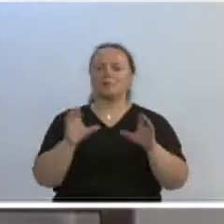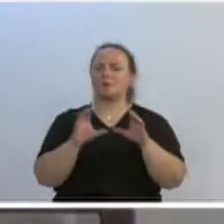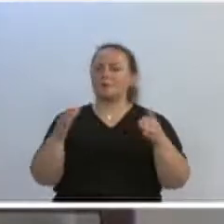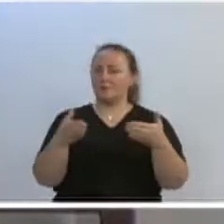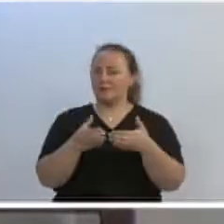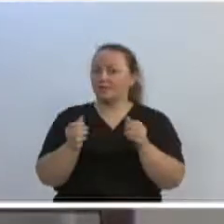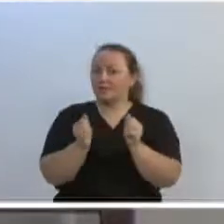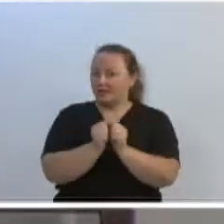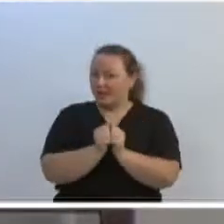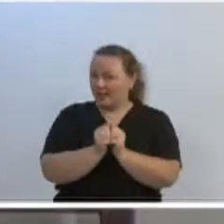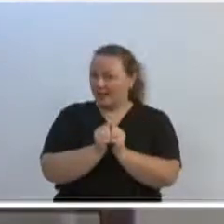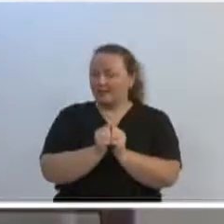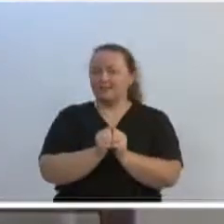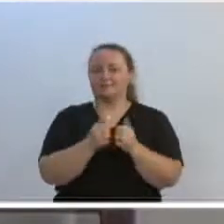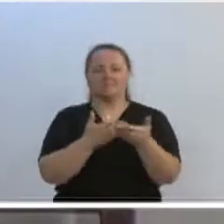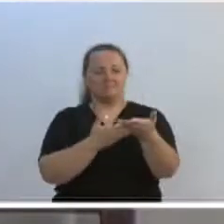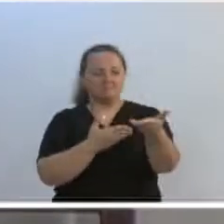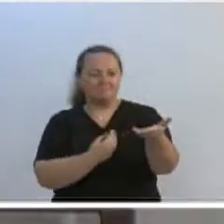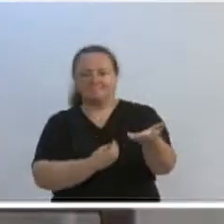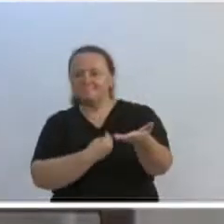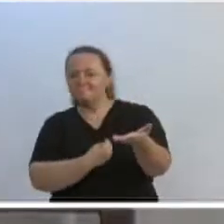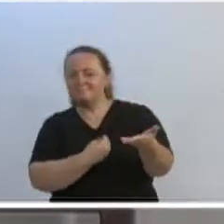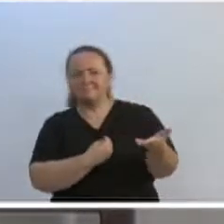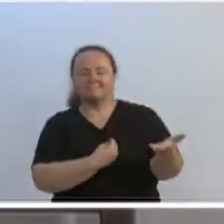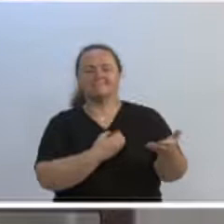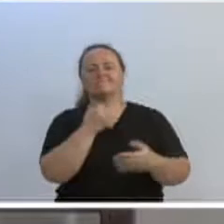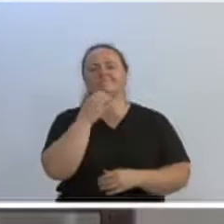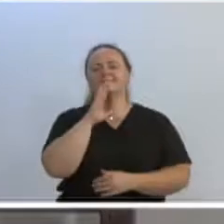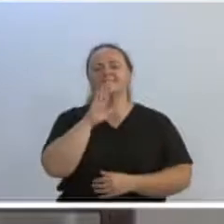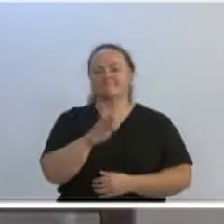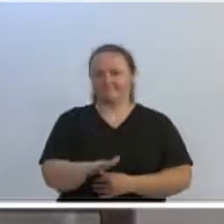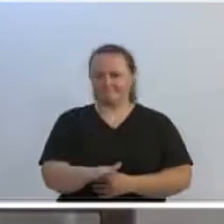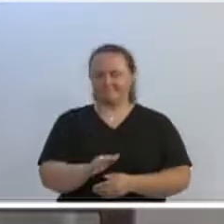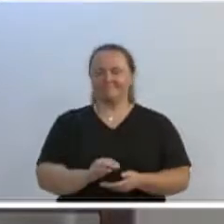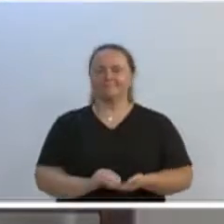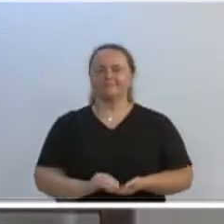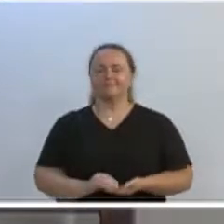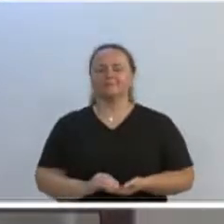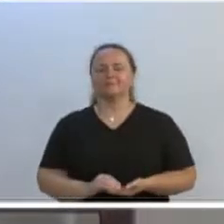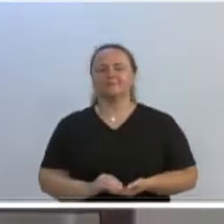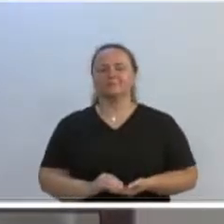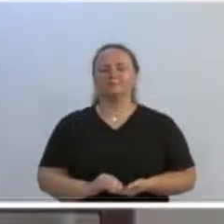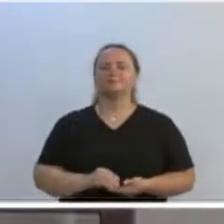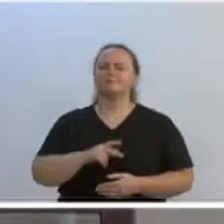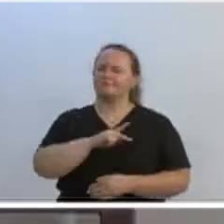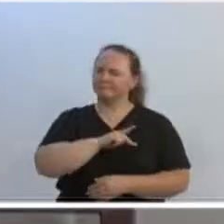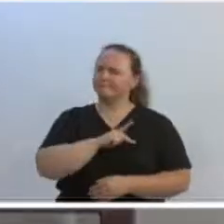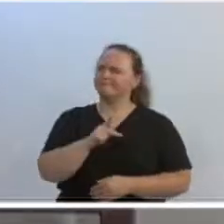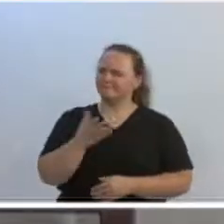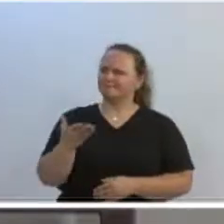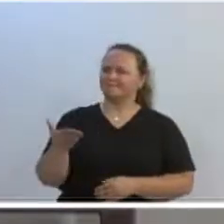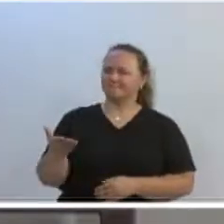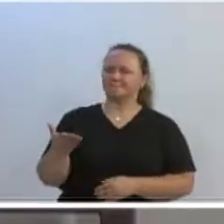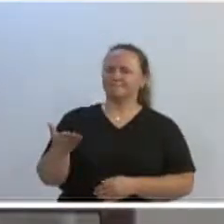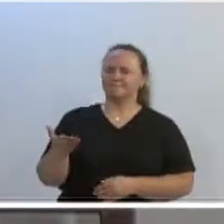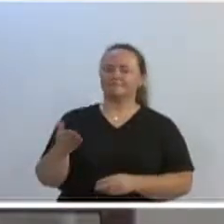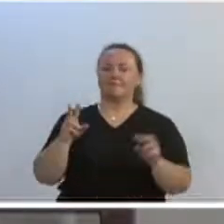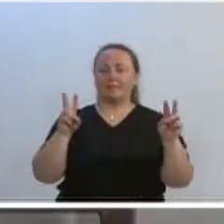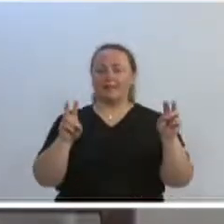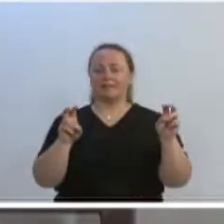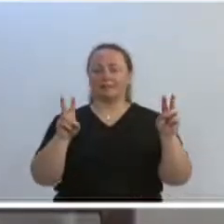comandado presente vontade do presidente o primeiro assunto é de suma importância